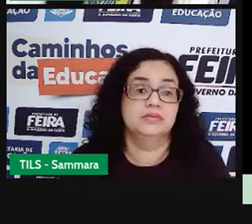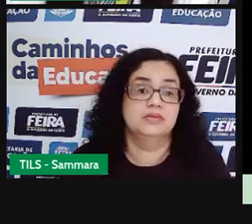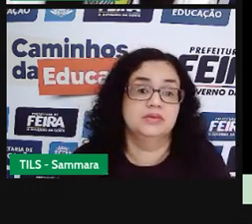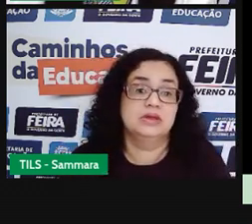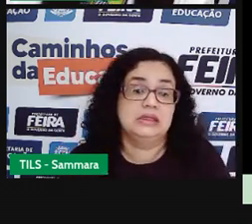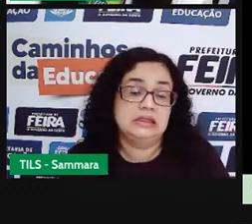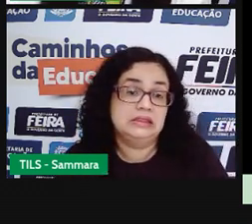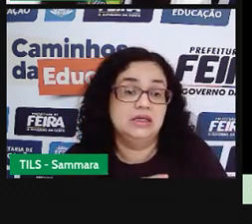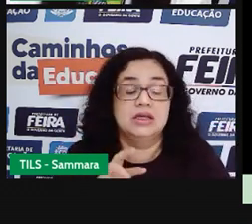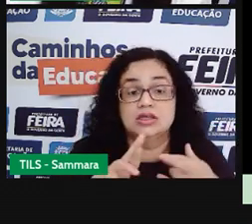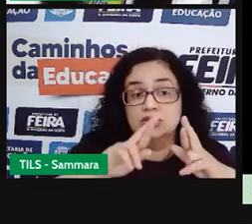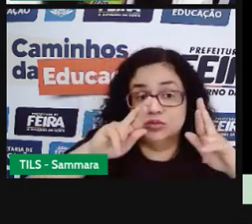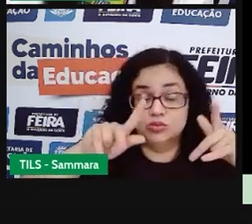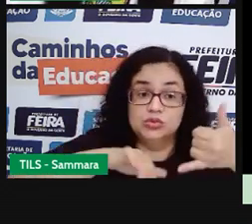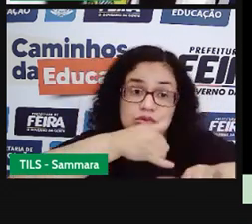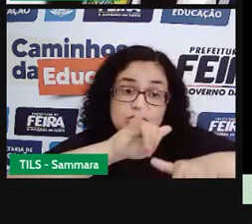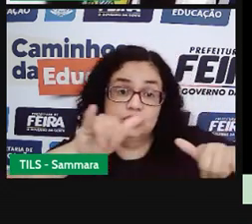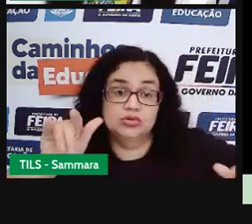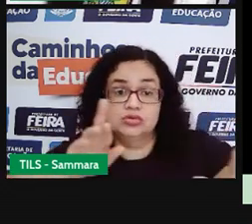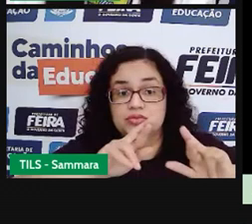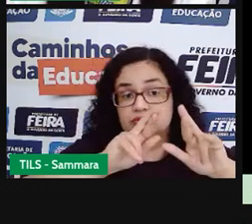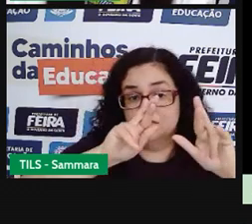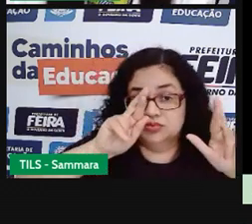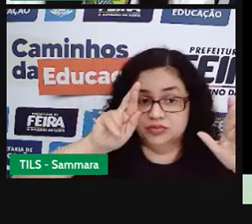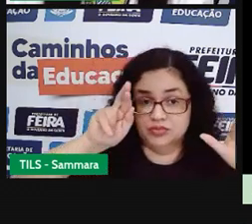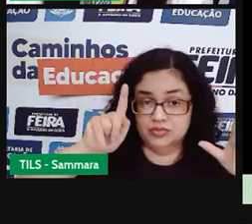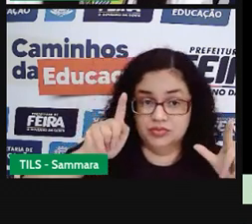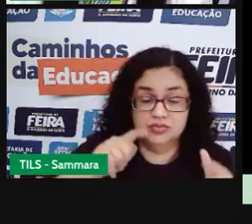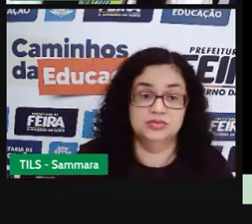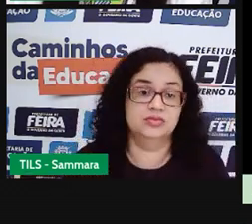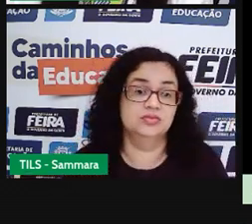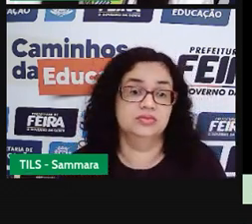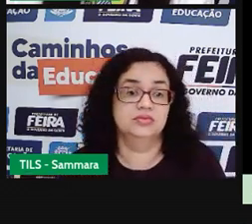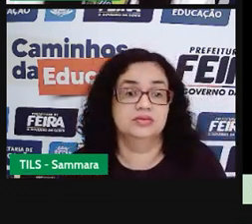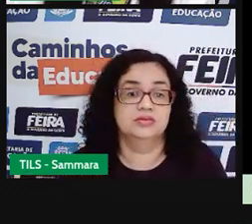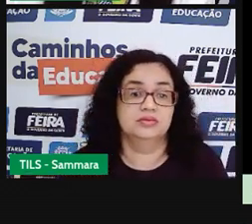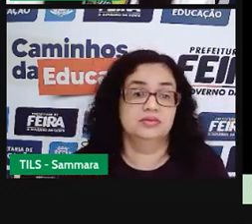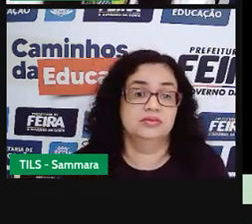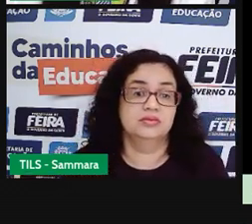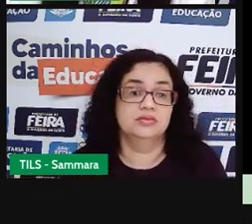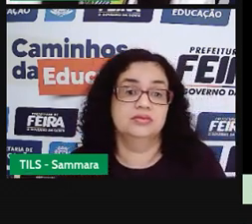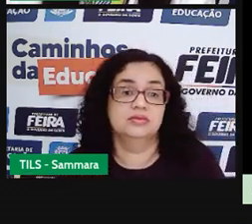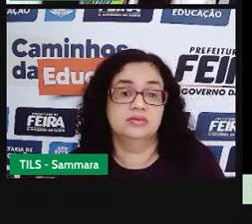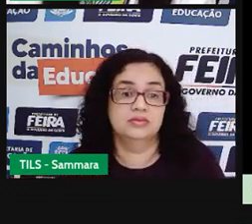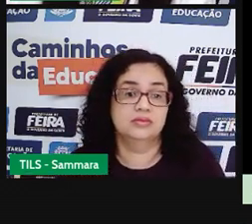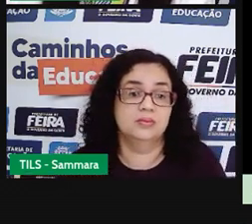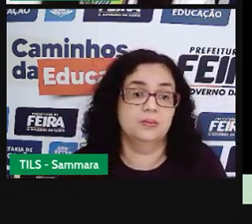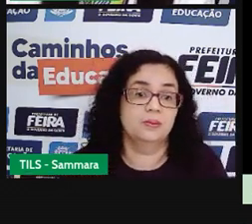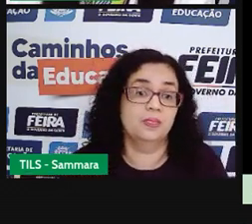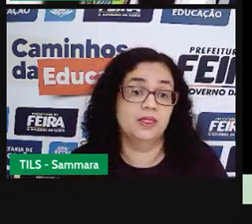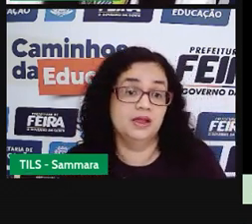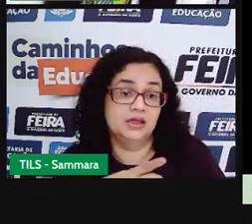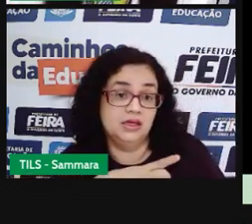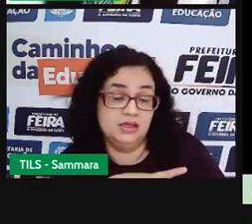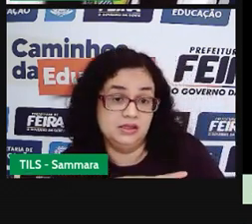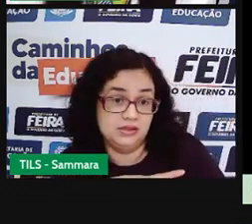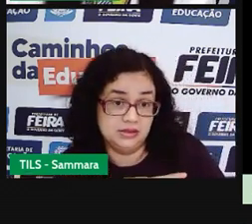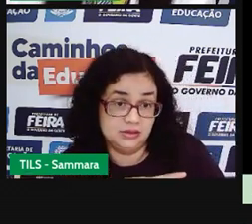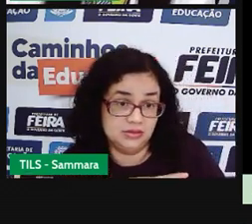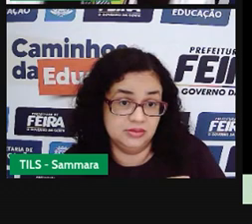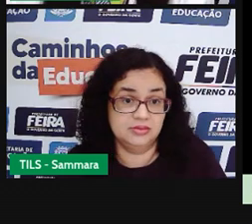composição diferente e que nos permite fazer culto com a gente precisa não vê ali a gente tem a nossa